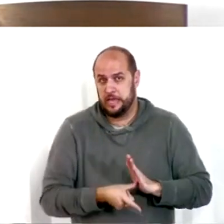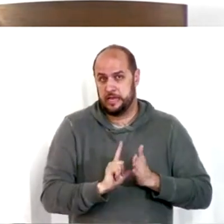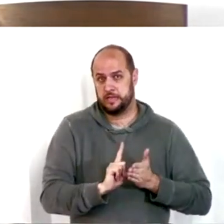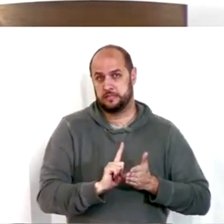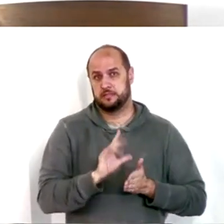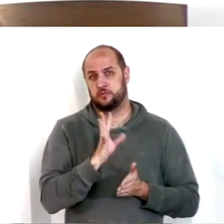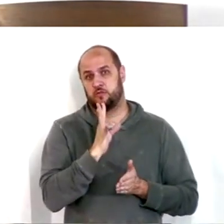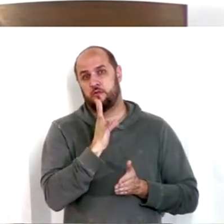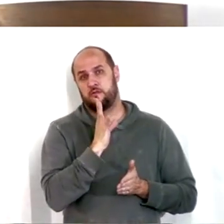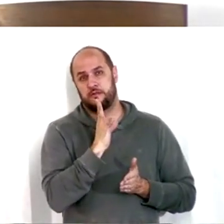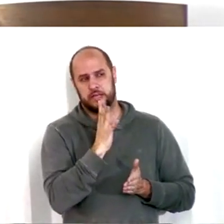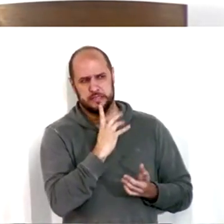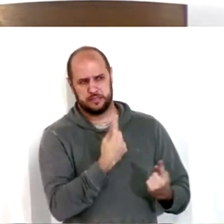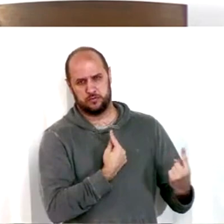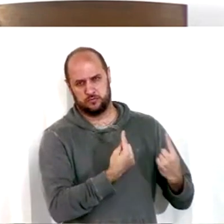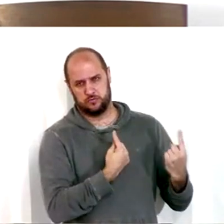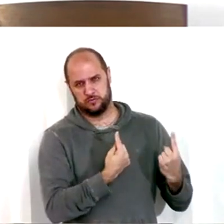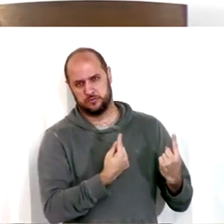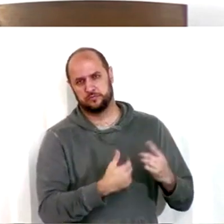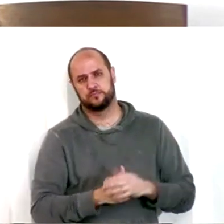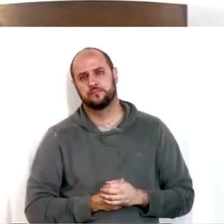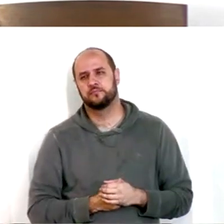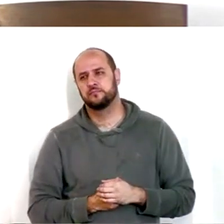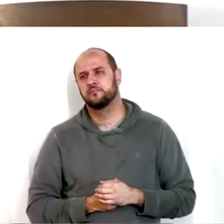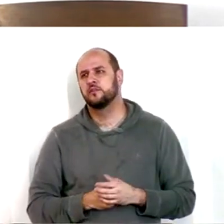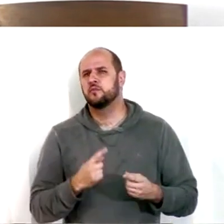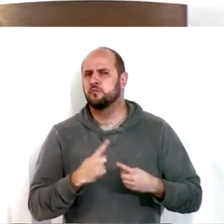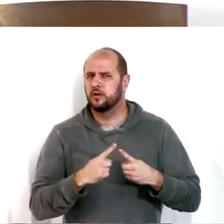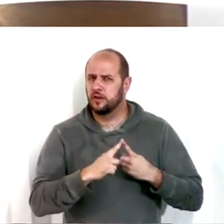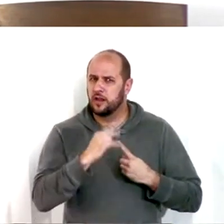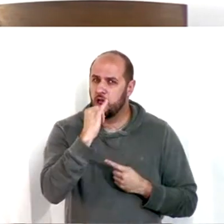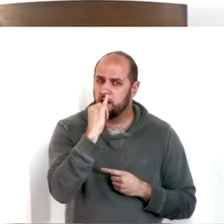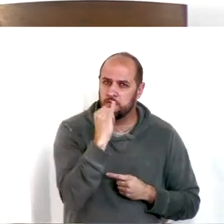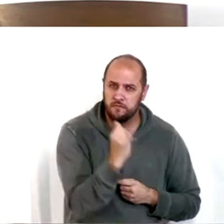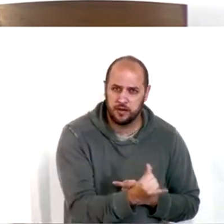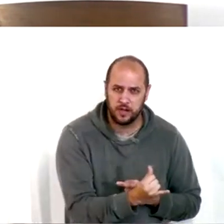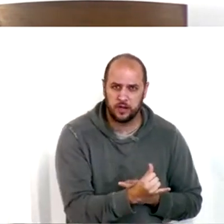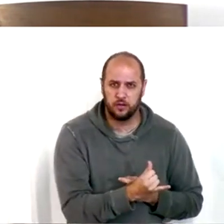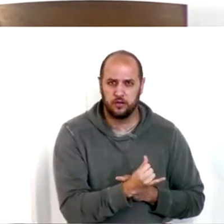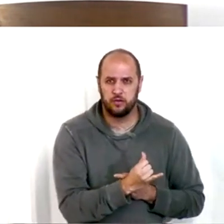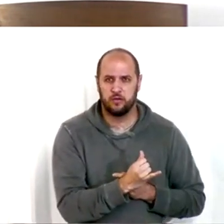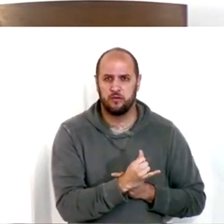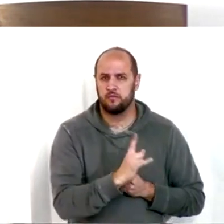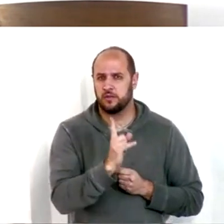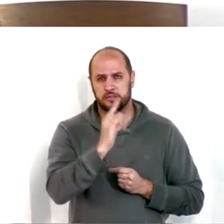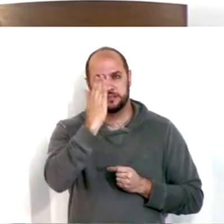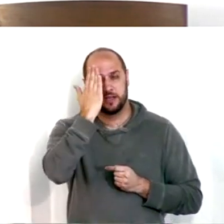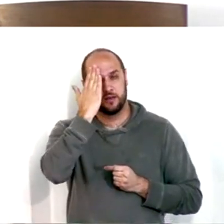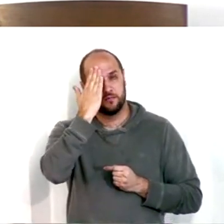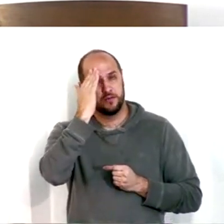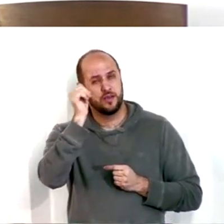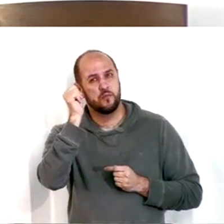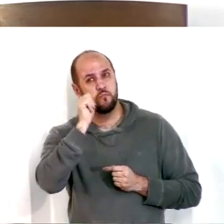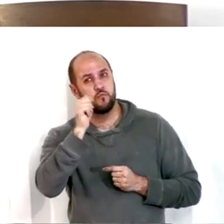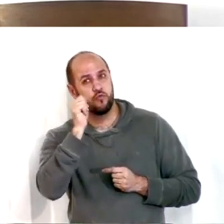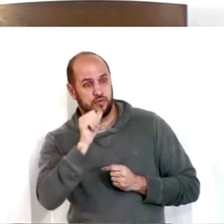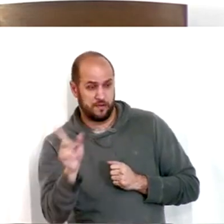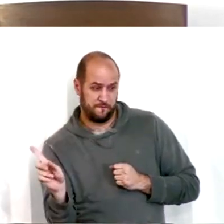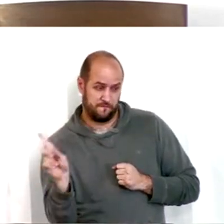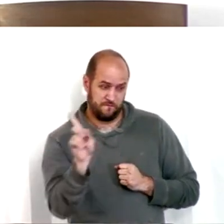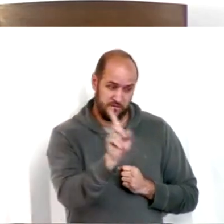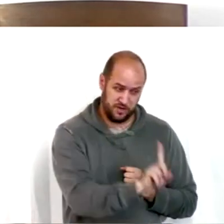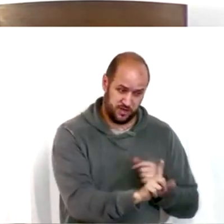pudessem conhecer um ao outro. Porque ele disse: não se saiba que veio mulher à